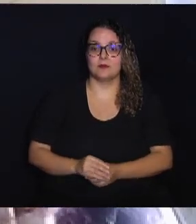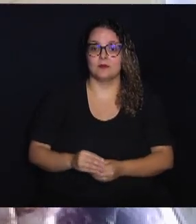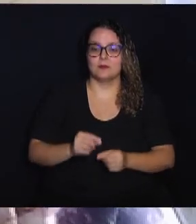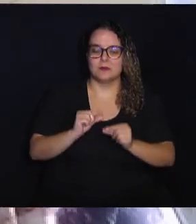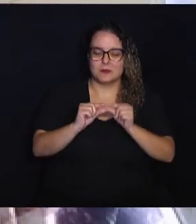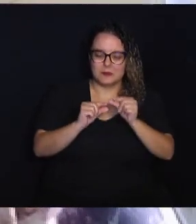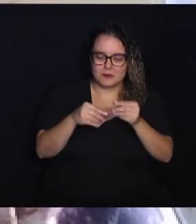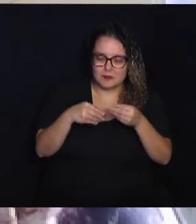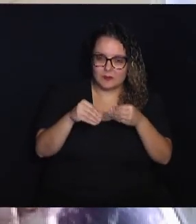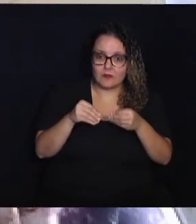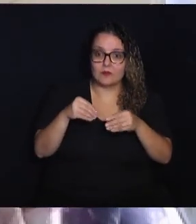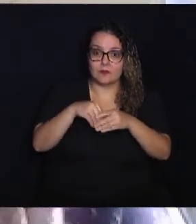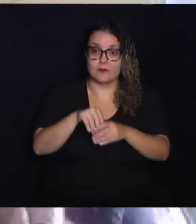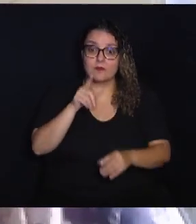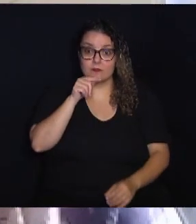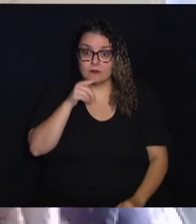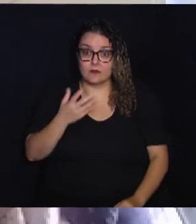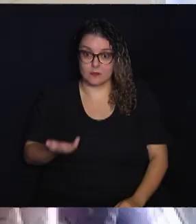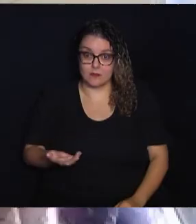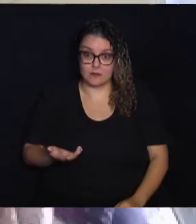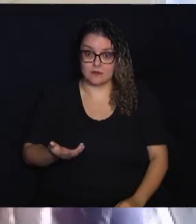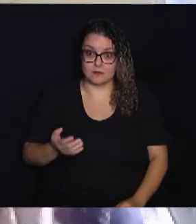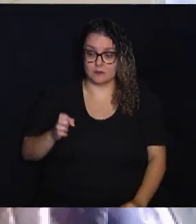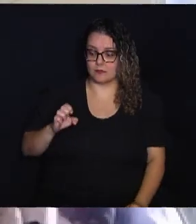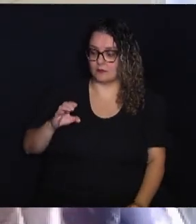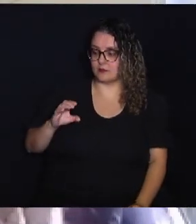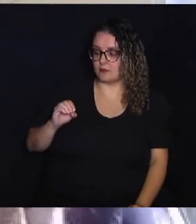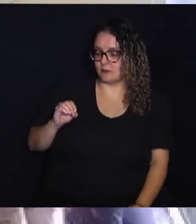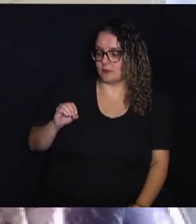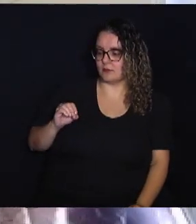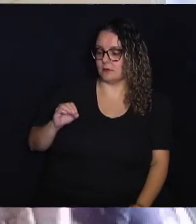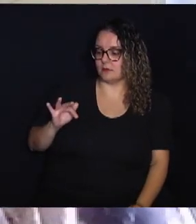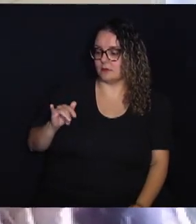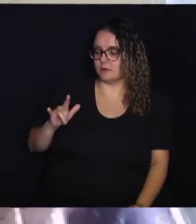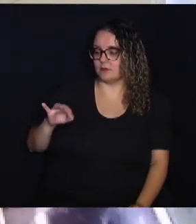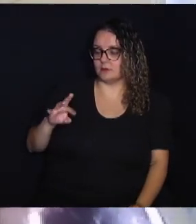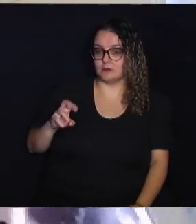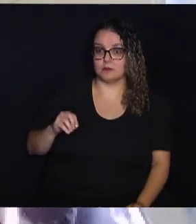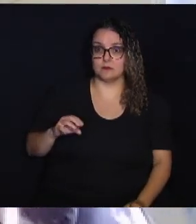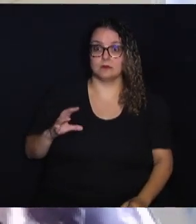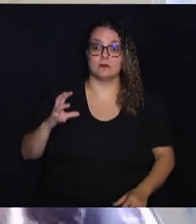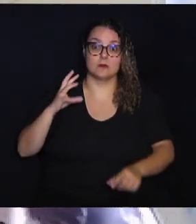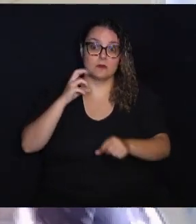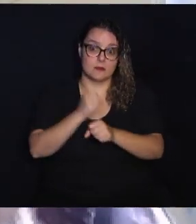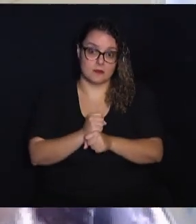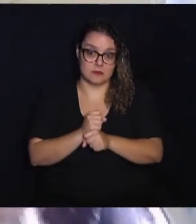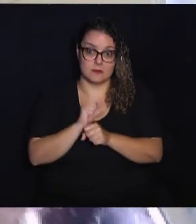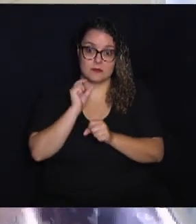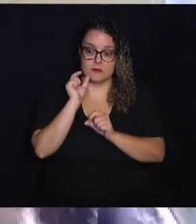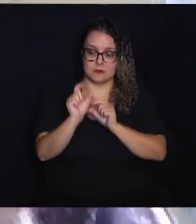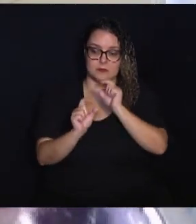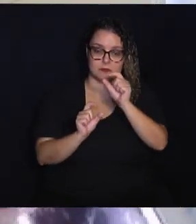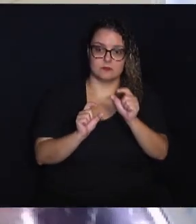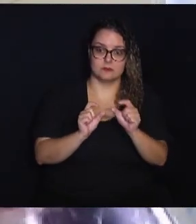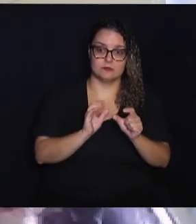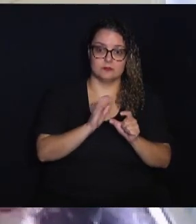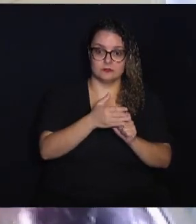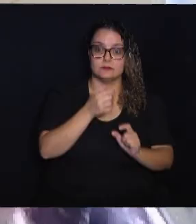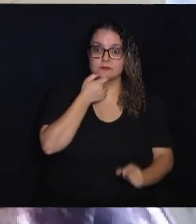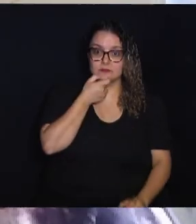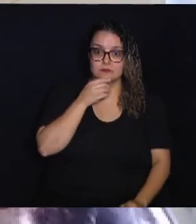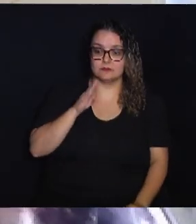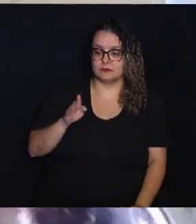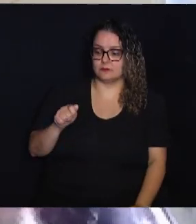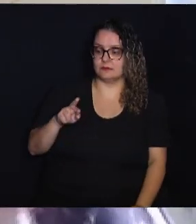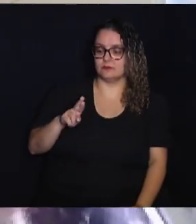de microplásticos na água a partir de um ecofiltro. Então, quando a gente junta todas essas palavras em inglês, né,